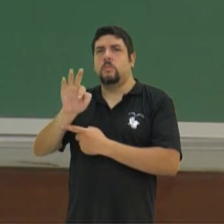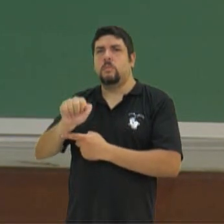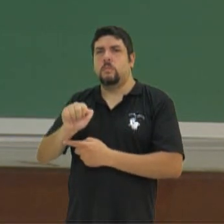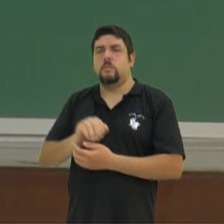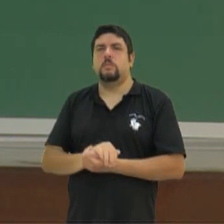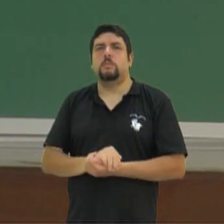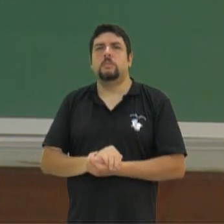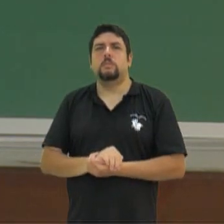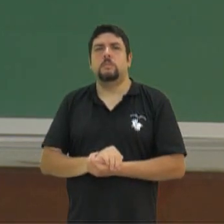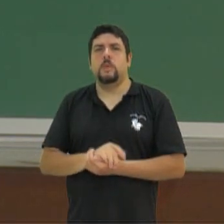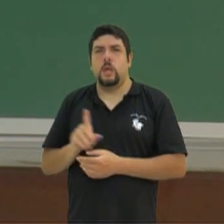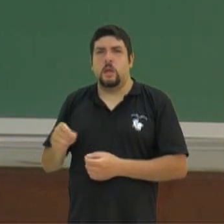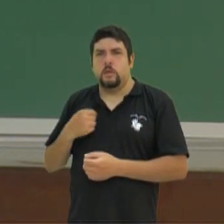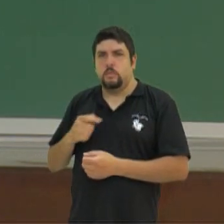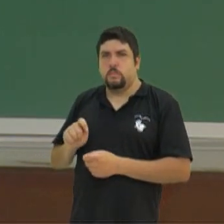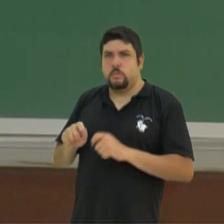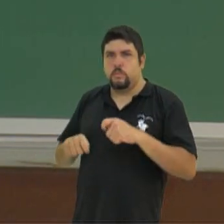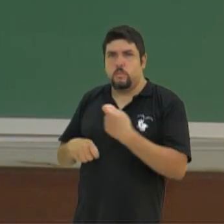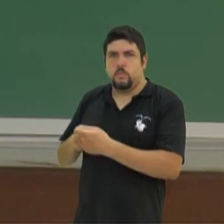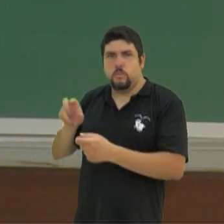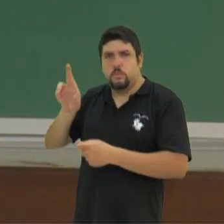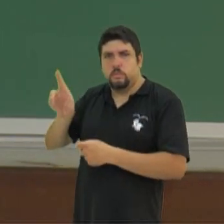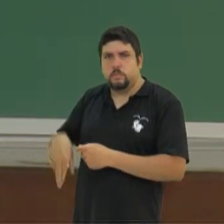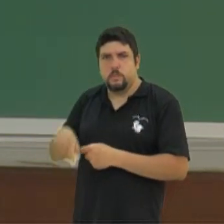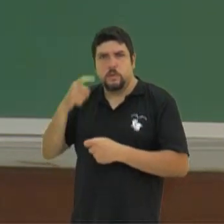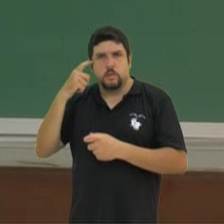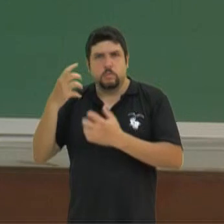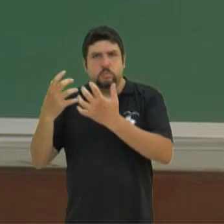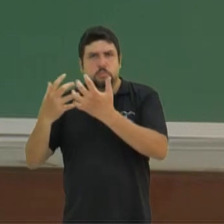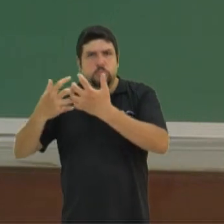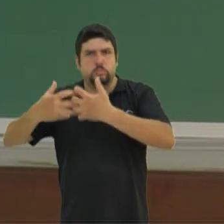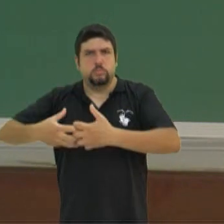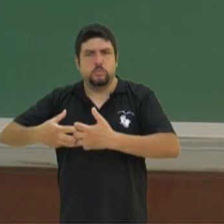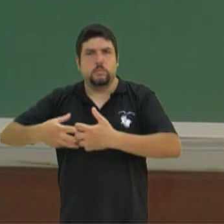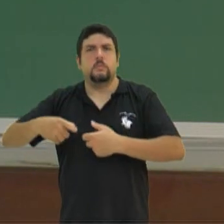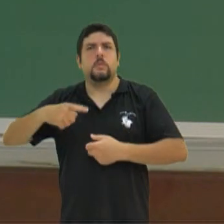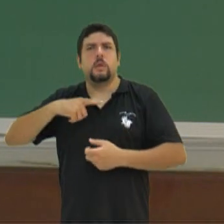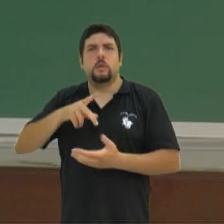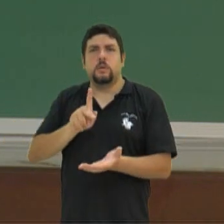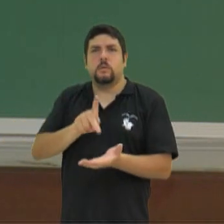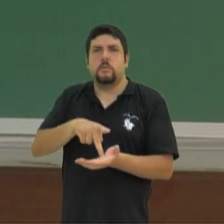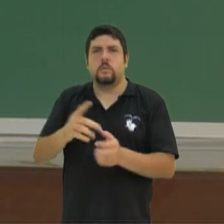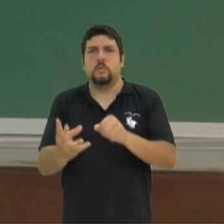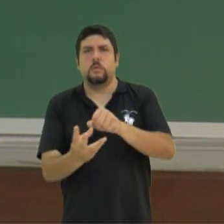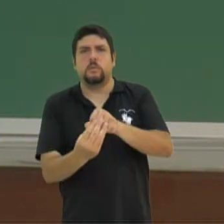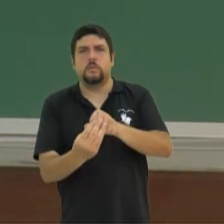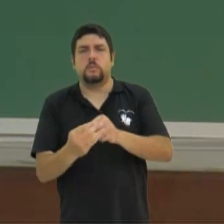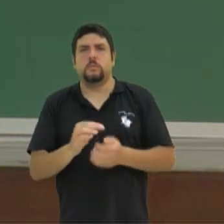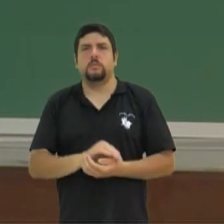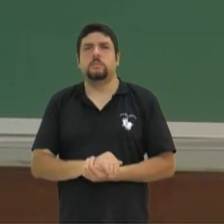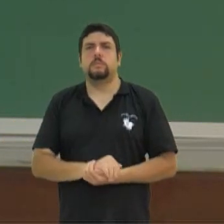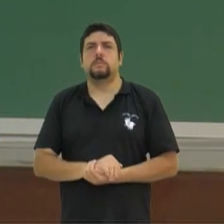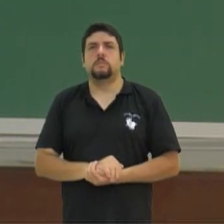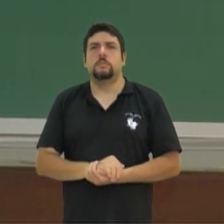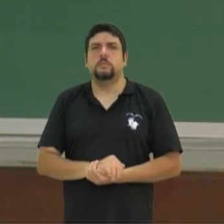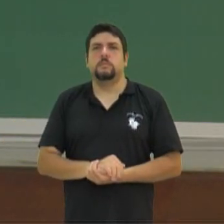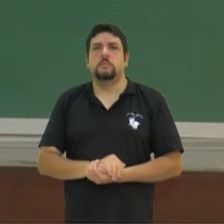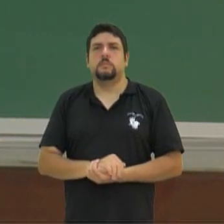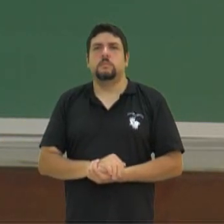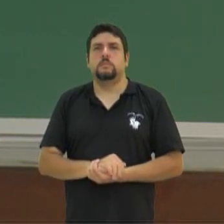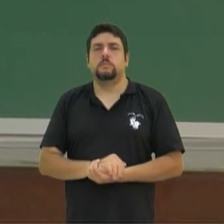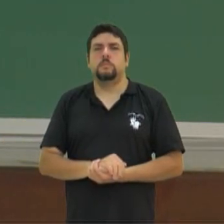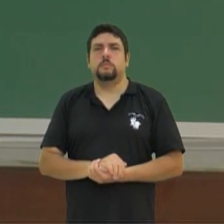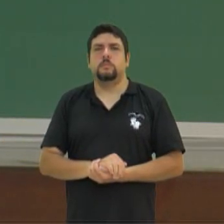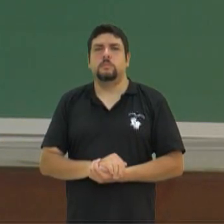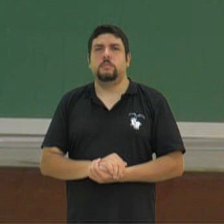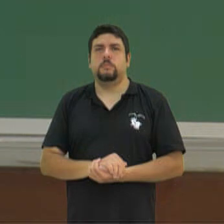é um filósofo racionalista porque para ele existe sim uma verdade, ok? Bom, nas